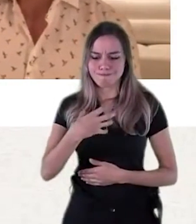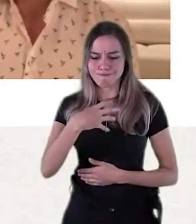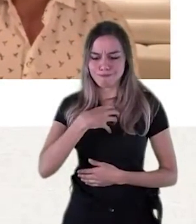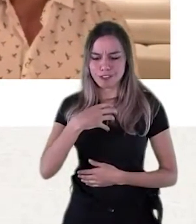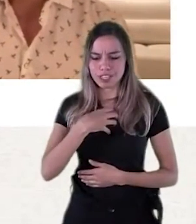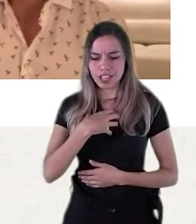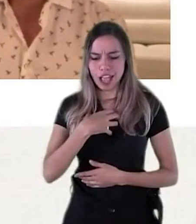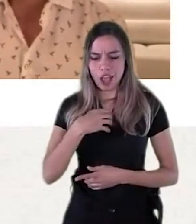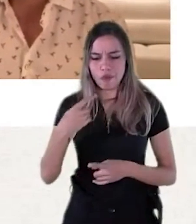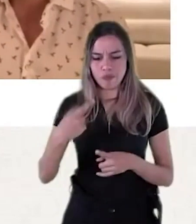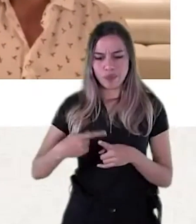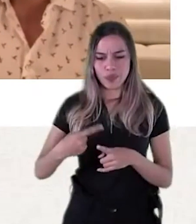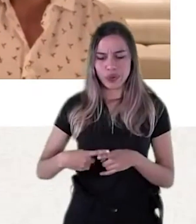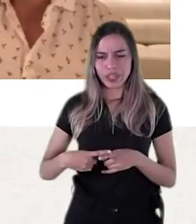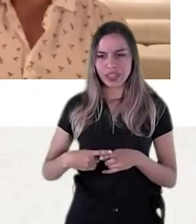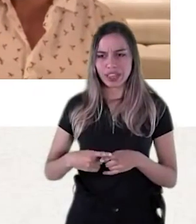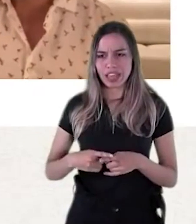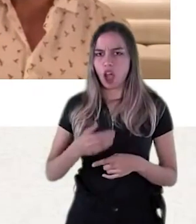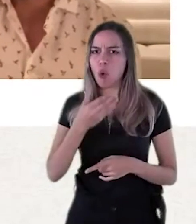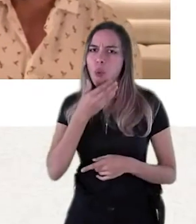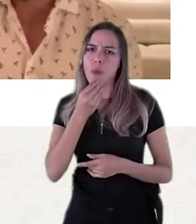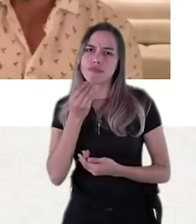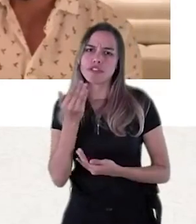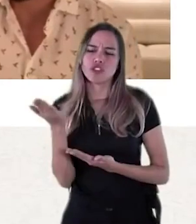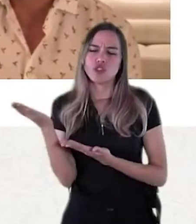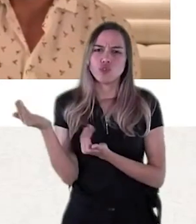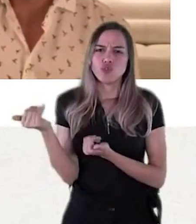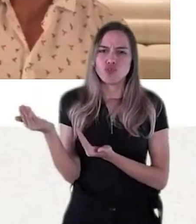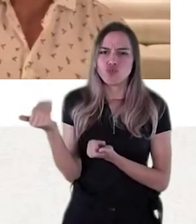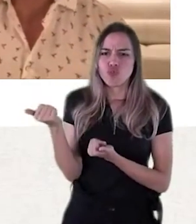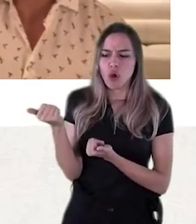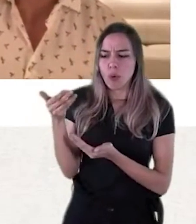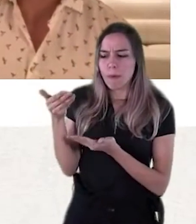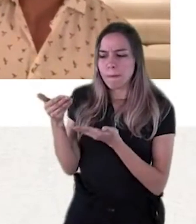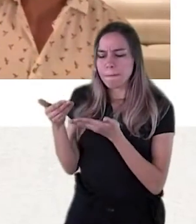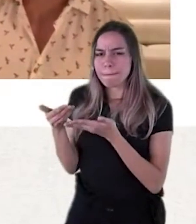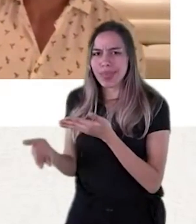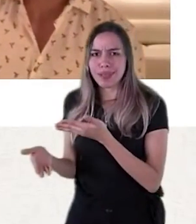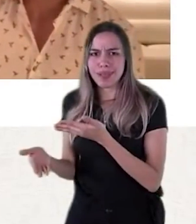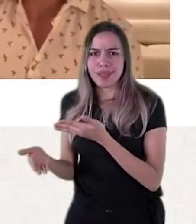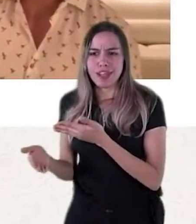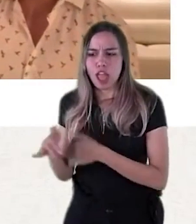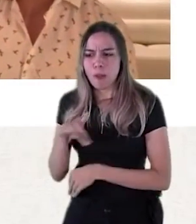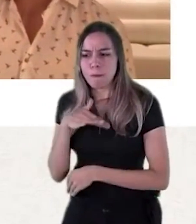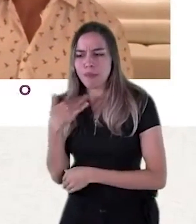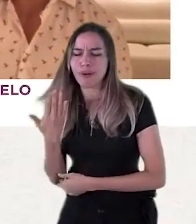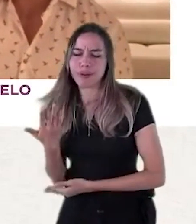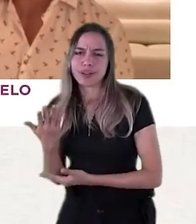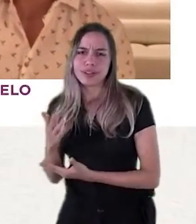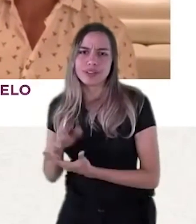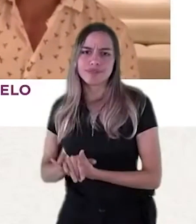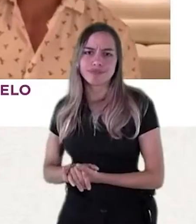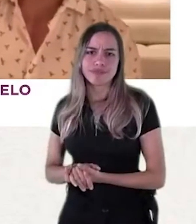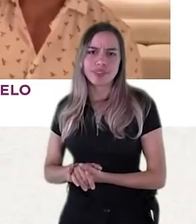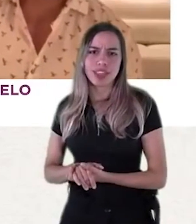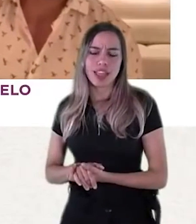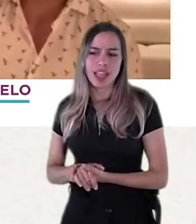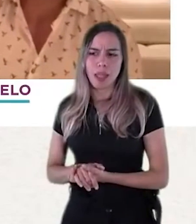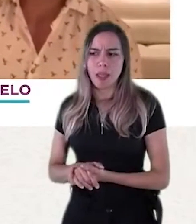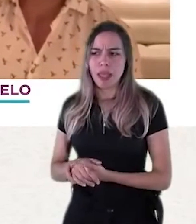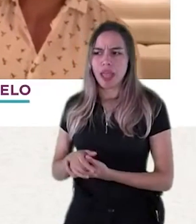nos assusta um menino tão jovem perder para essa doença. O Paulo levava alegria a